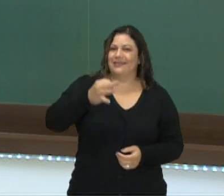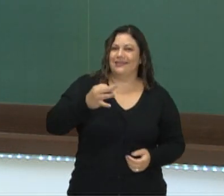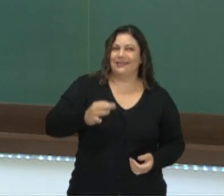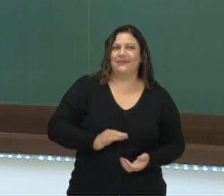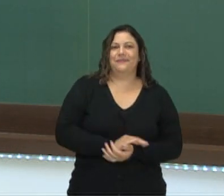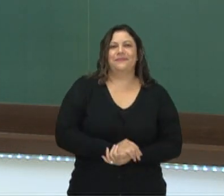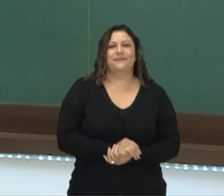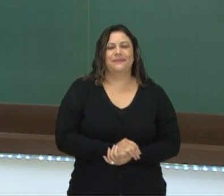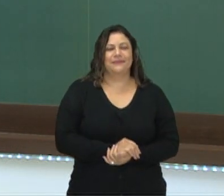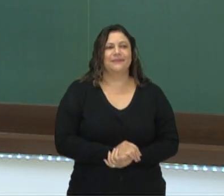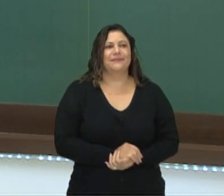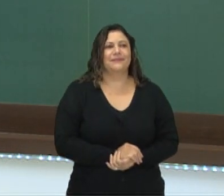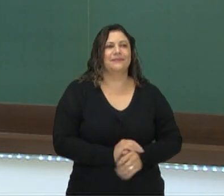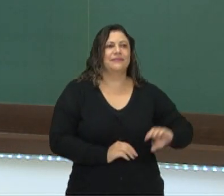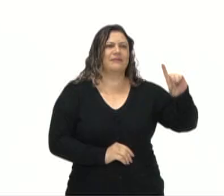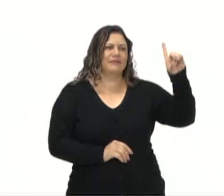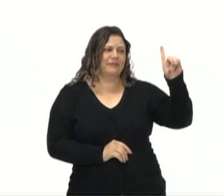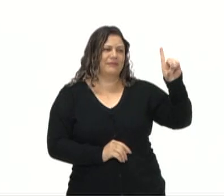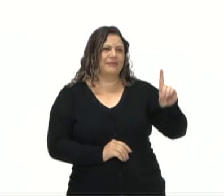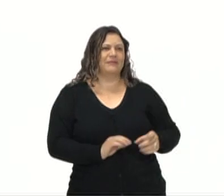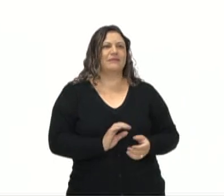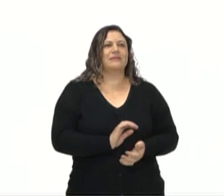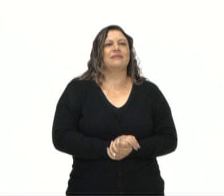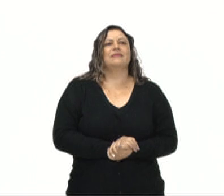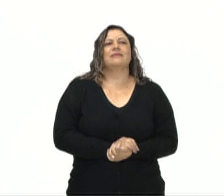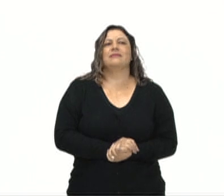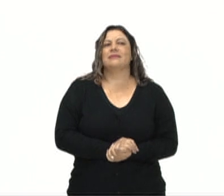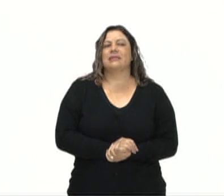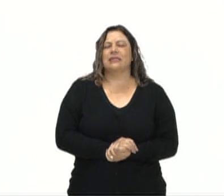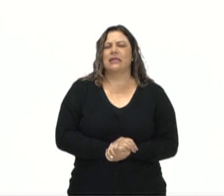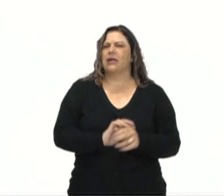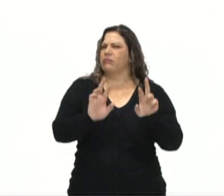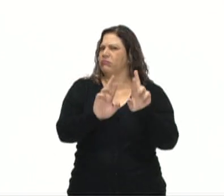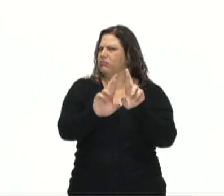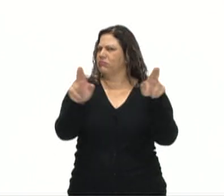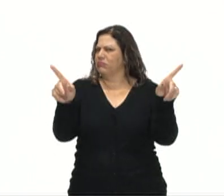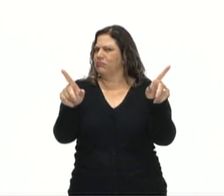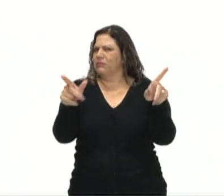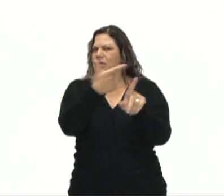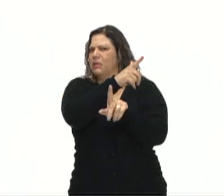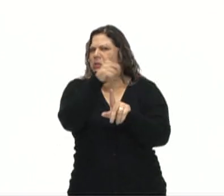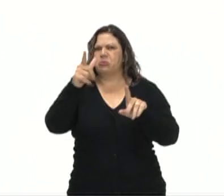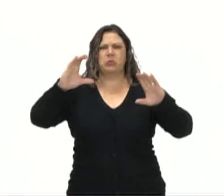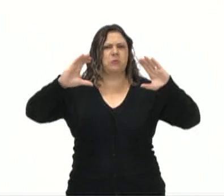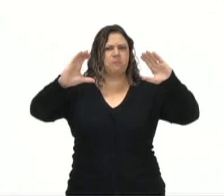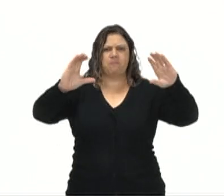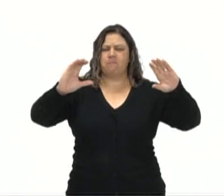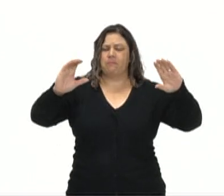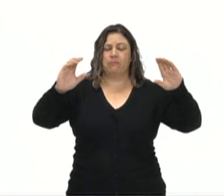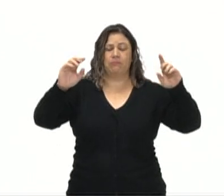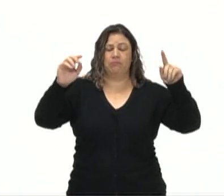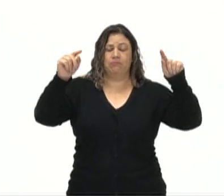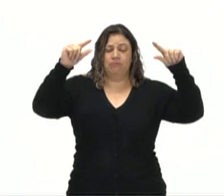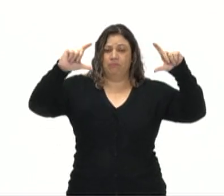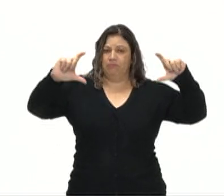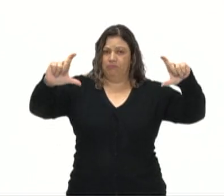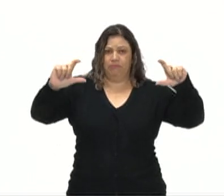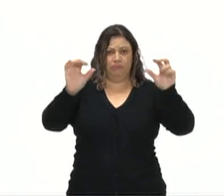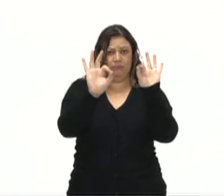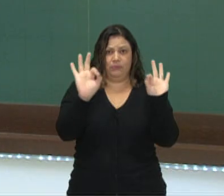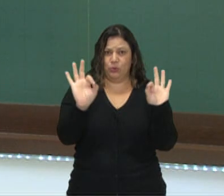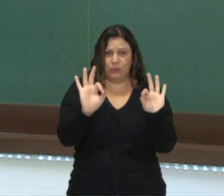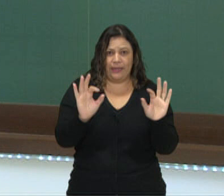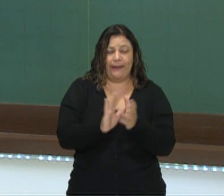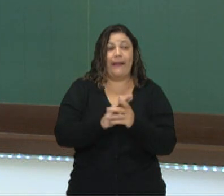E aqui, né, na letra D, já é uma expressão um pouco diferente, né? Aqui não tem parênteses, não tem colchetes, não tem chaves, mas